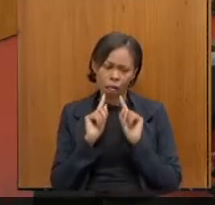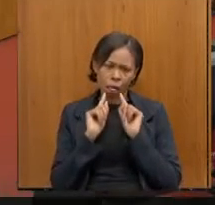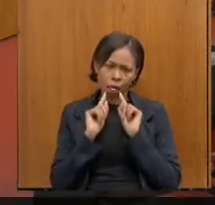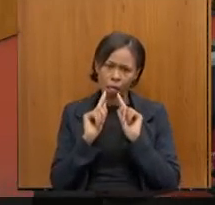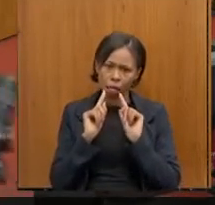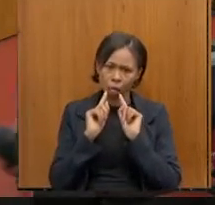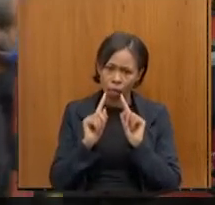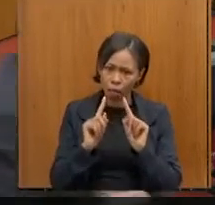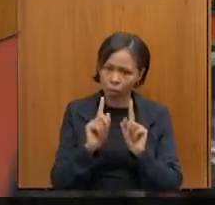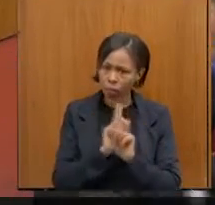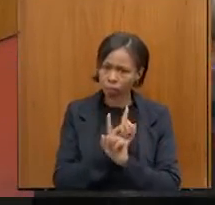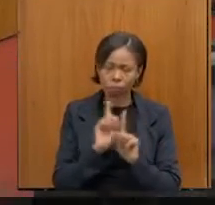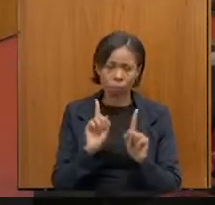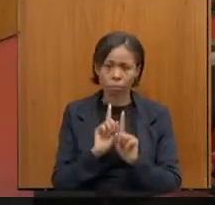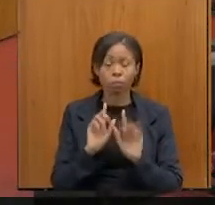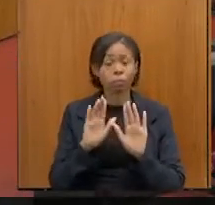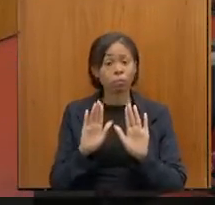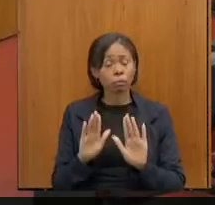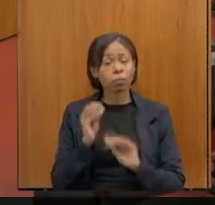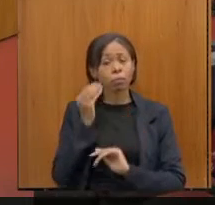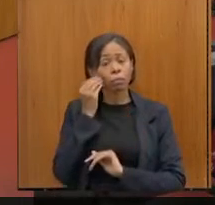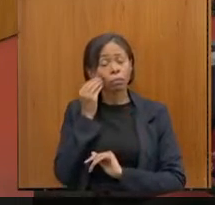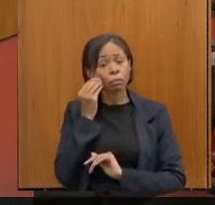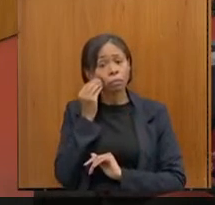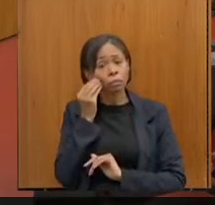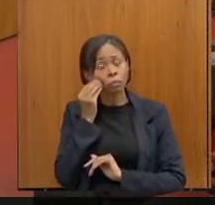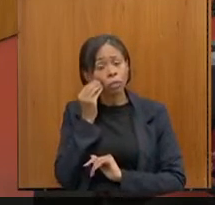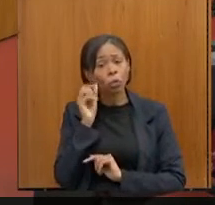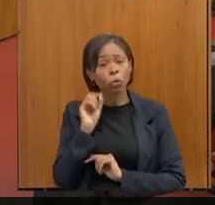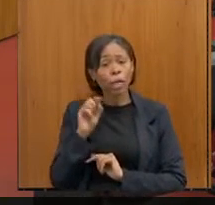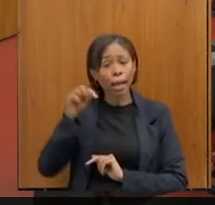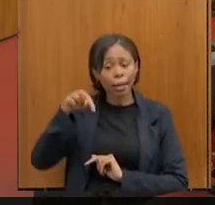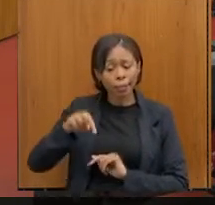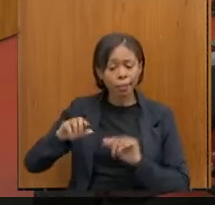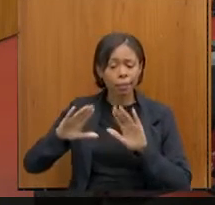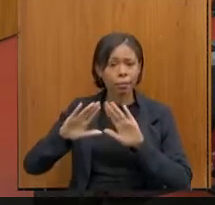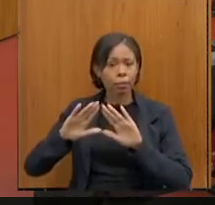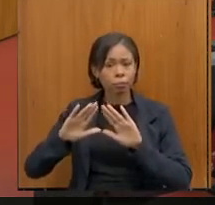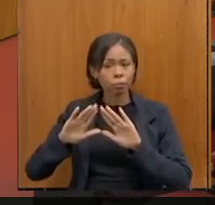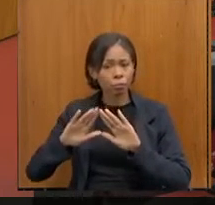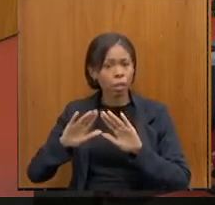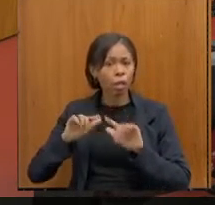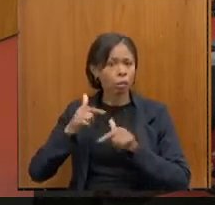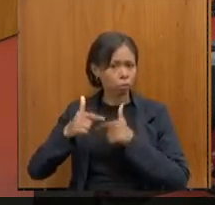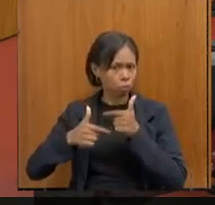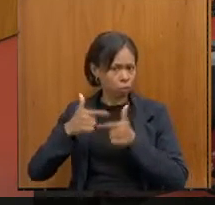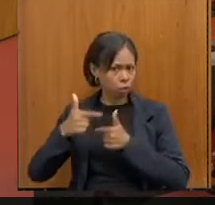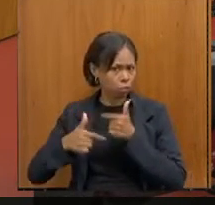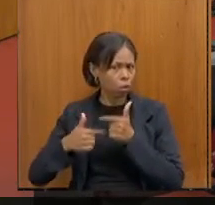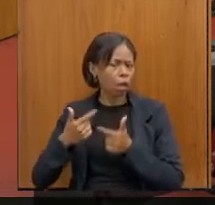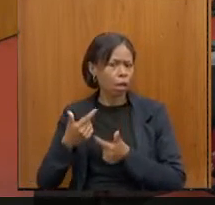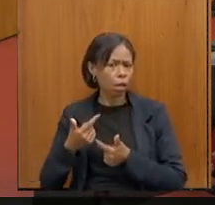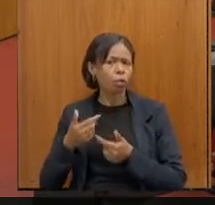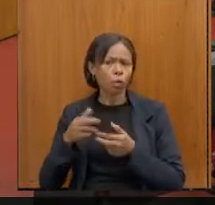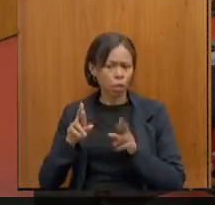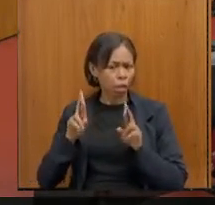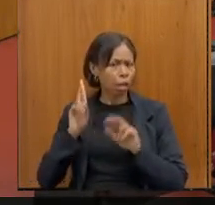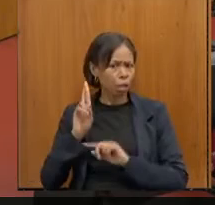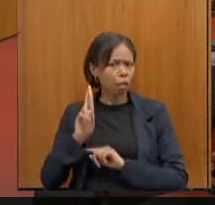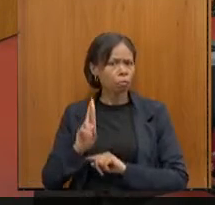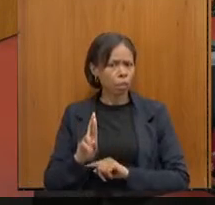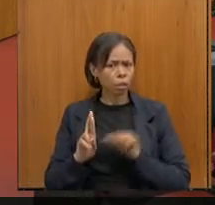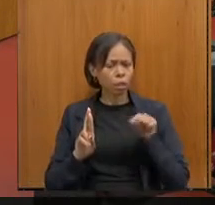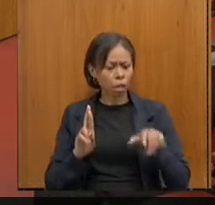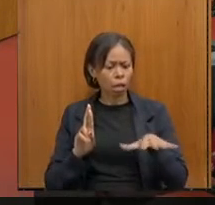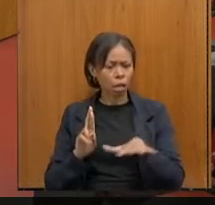mas buscando através desse Parlamento do nosso trabalho que representa também a nossa região do Rio Doce da Zona da Mata